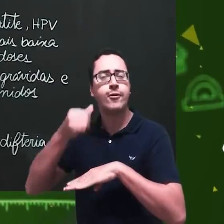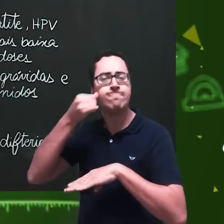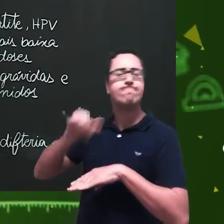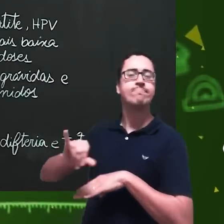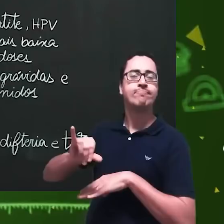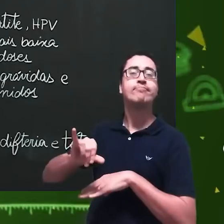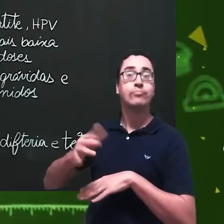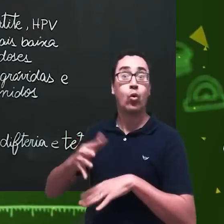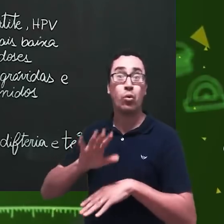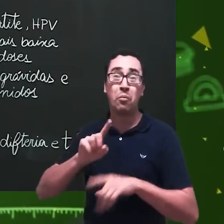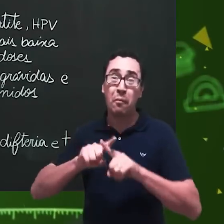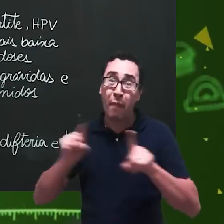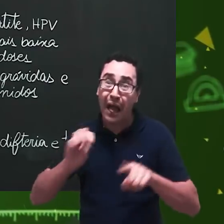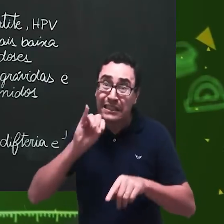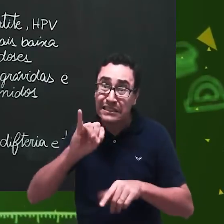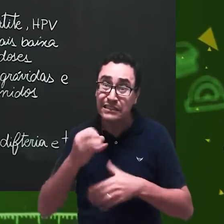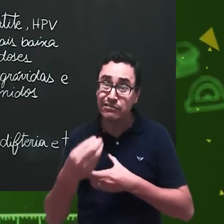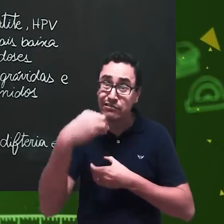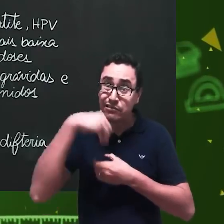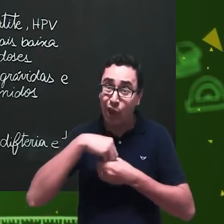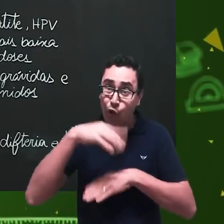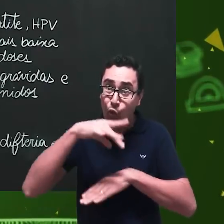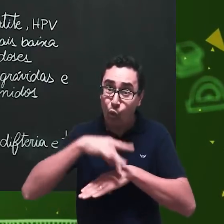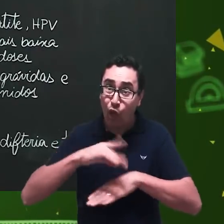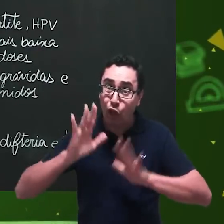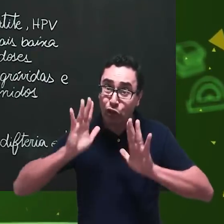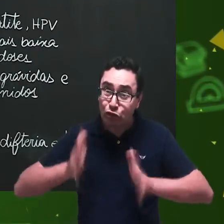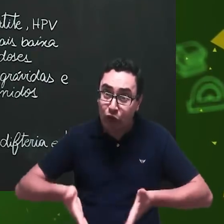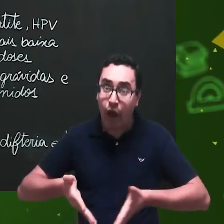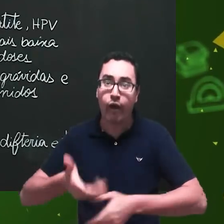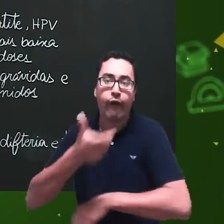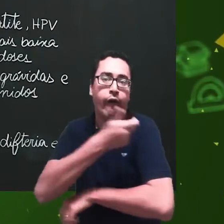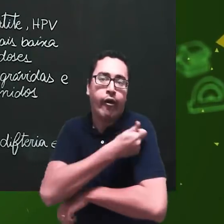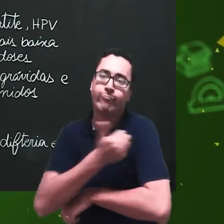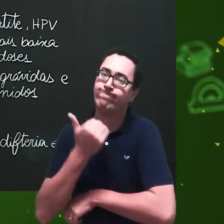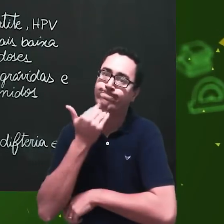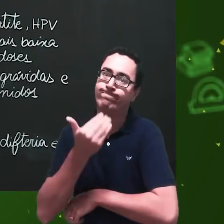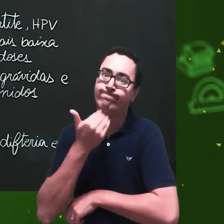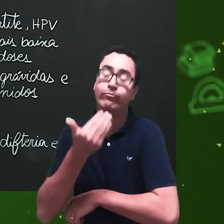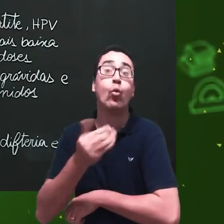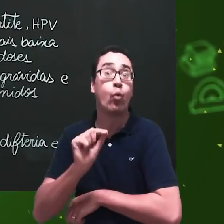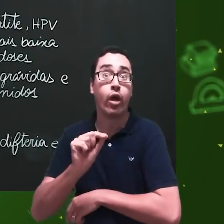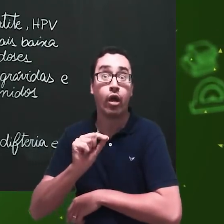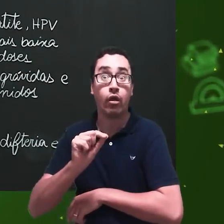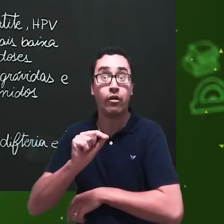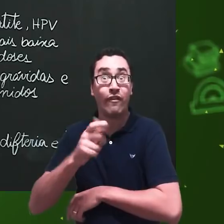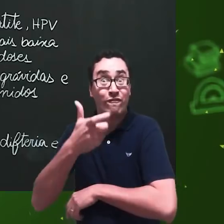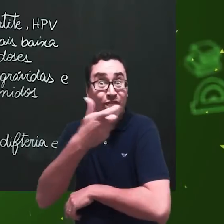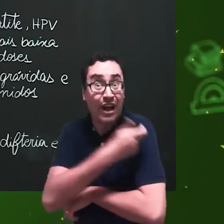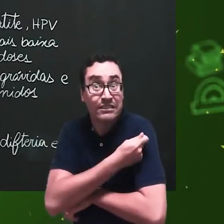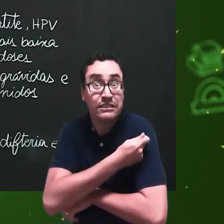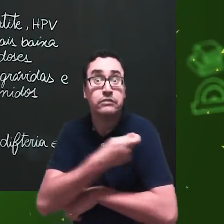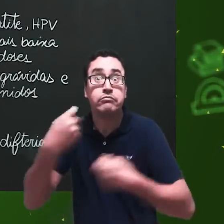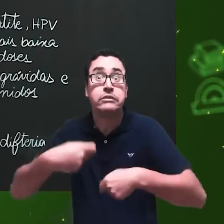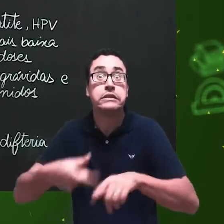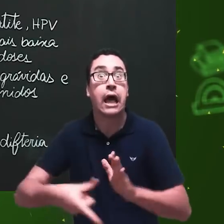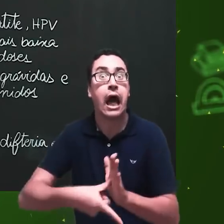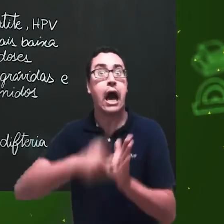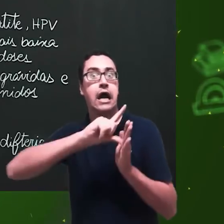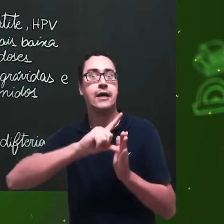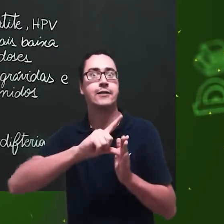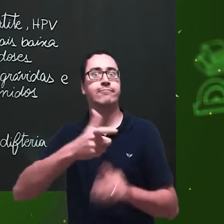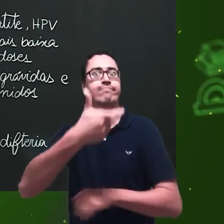estou com a doença, não é mais hora de tomar a vacina. A vacina é algo para ser feito antes. E aí uma coisa